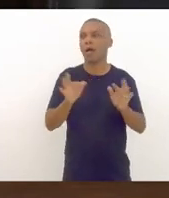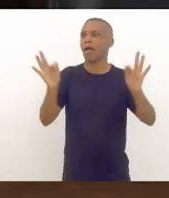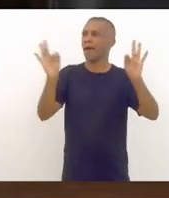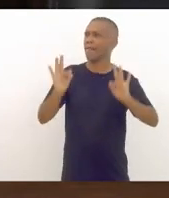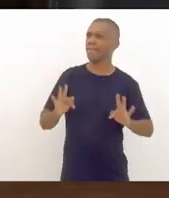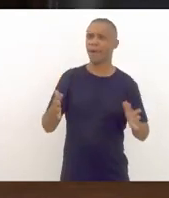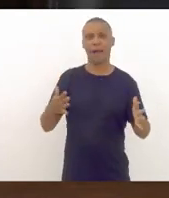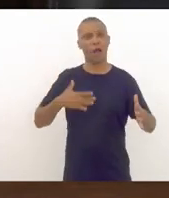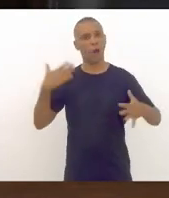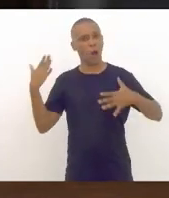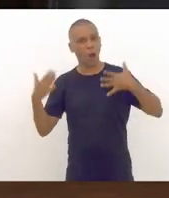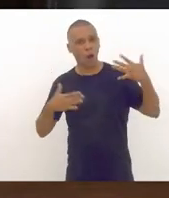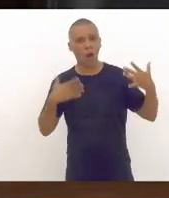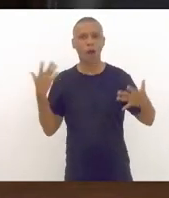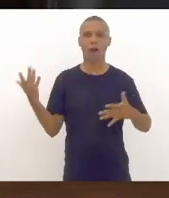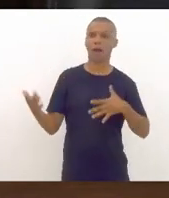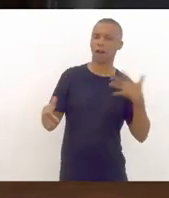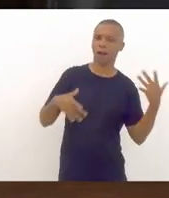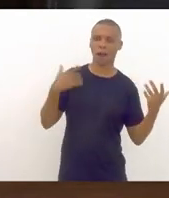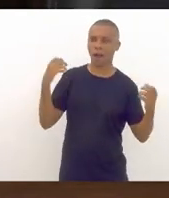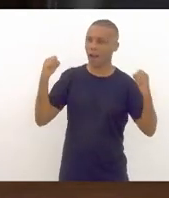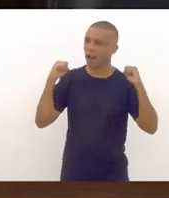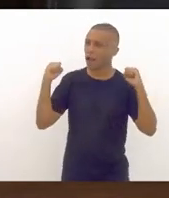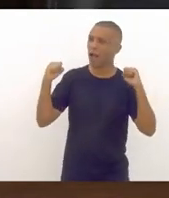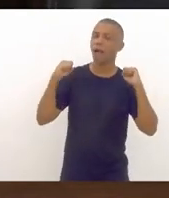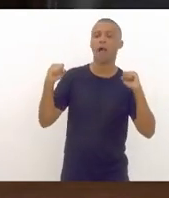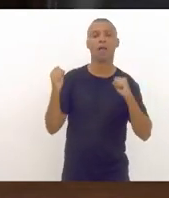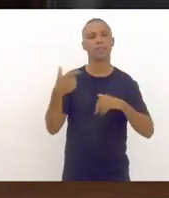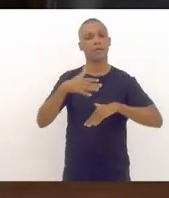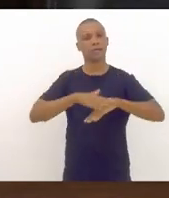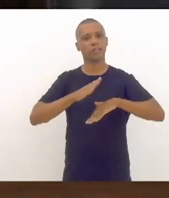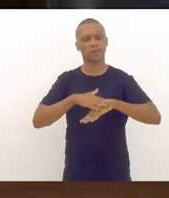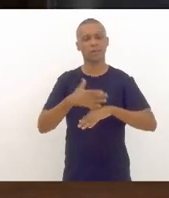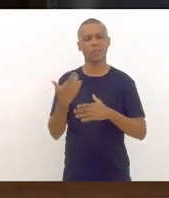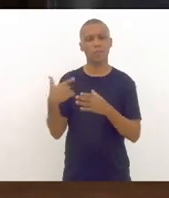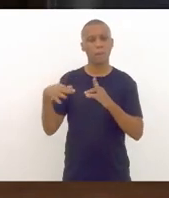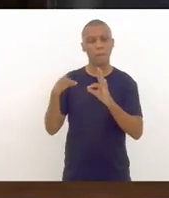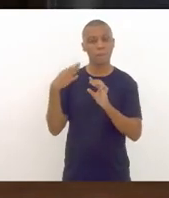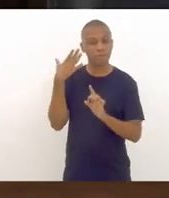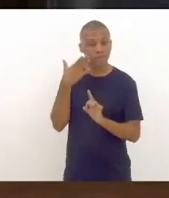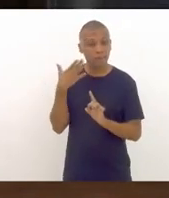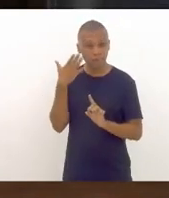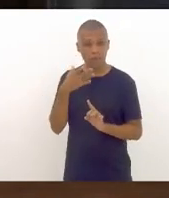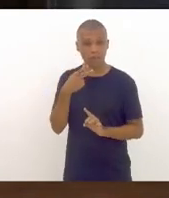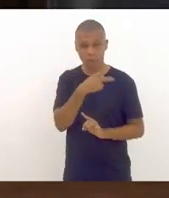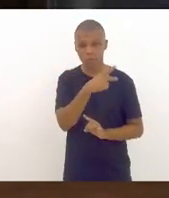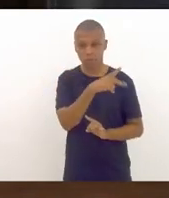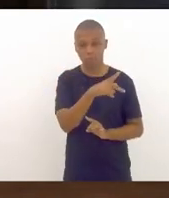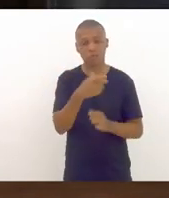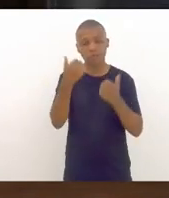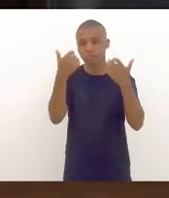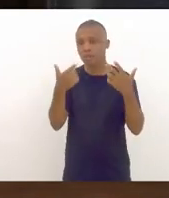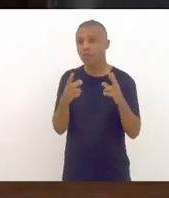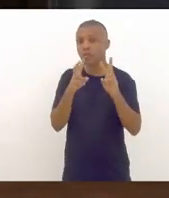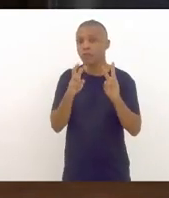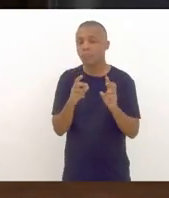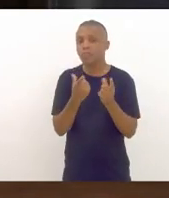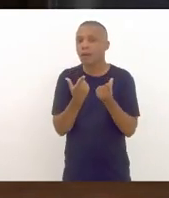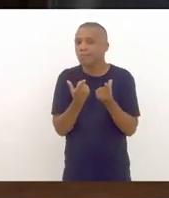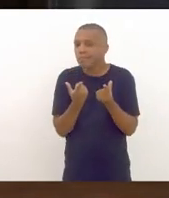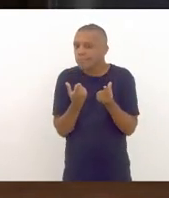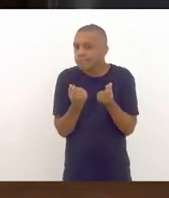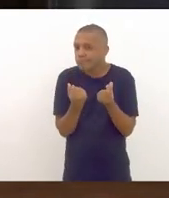dom de, através, eu ouvi uma vez uma fala sua, quando falavam de uma condição